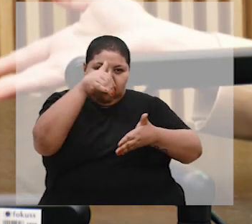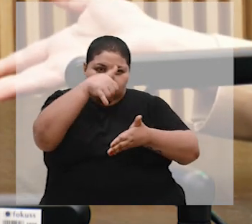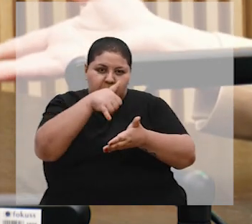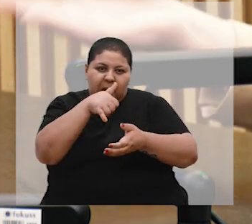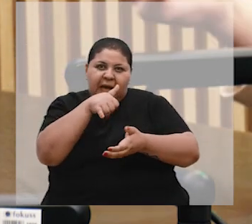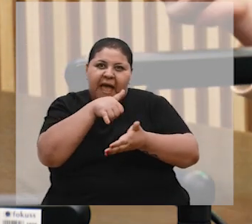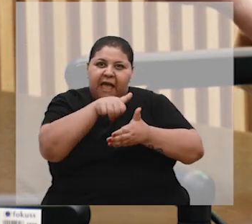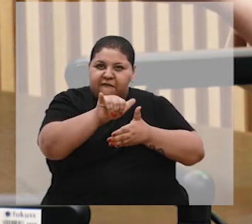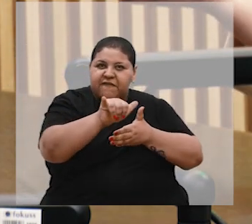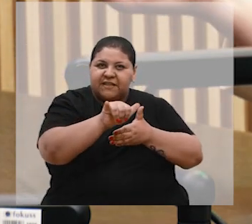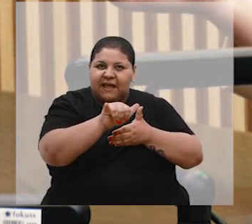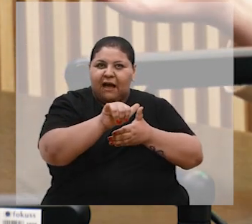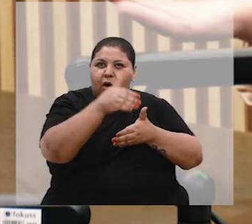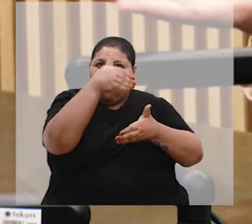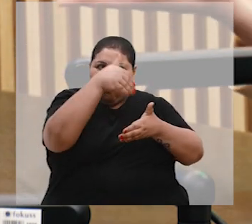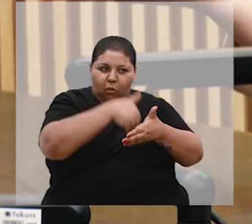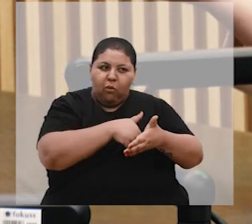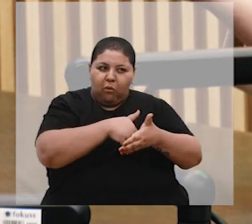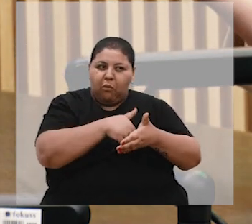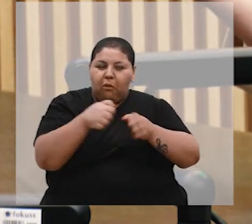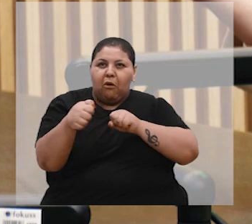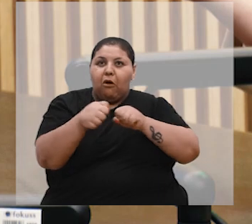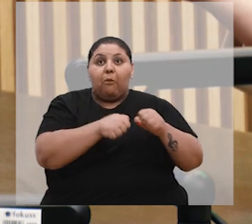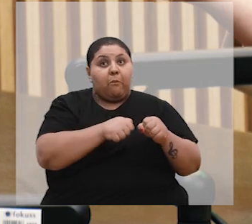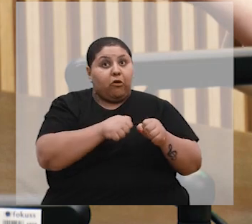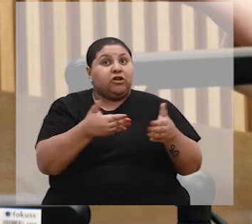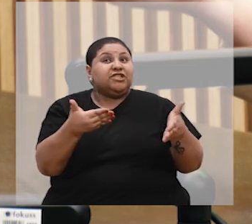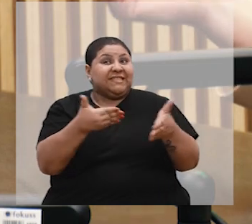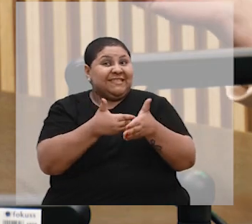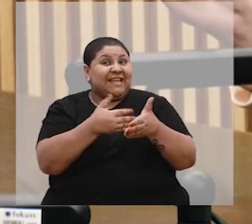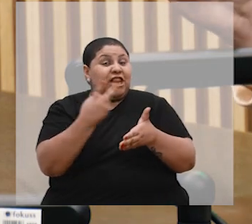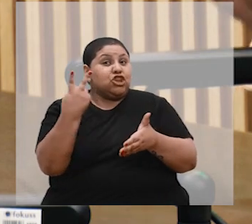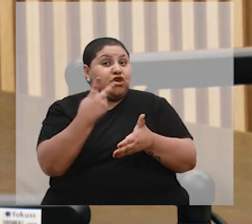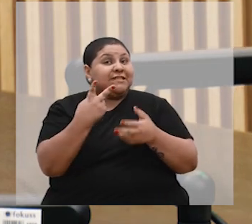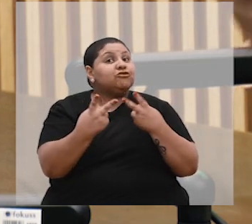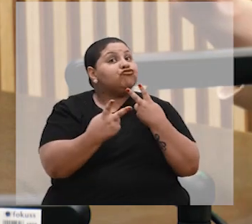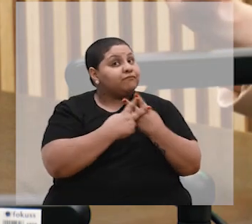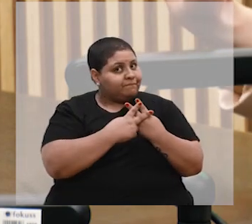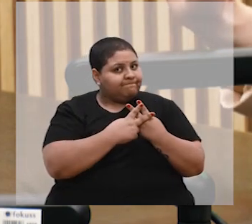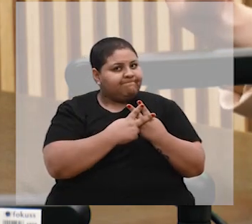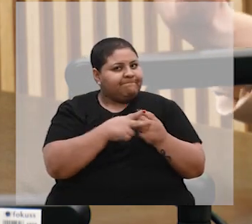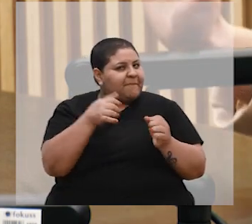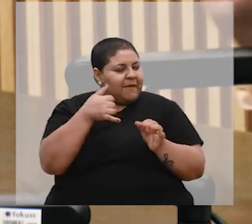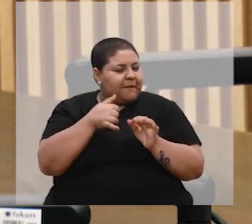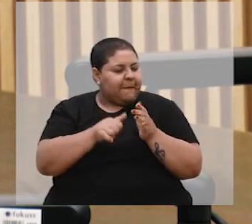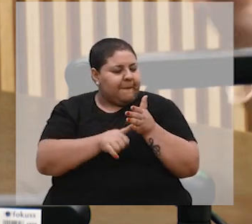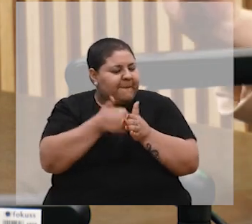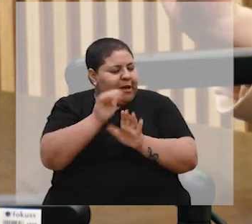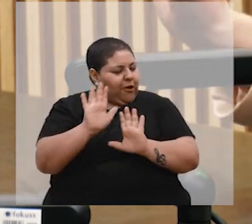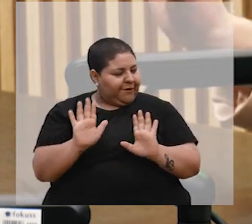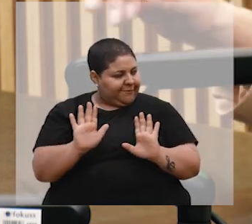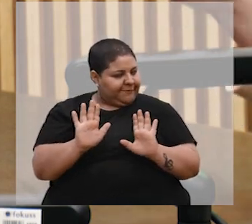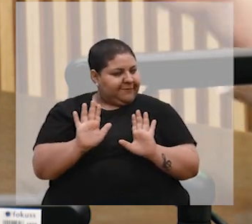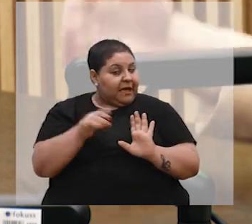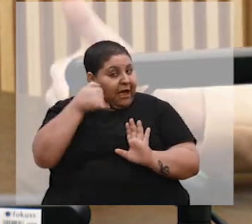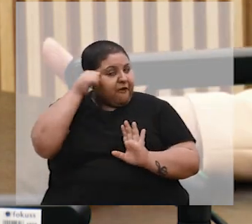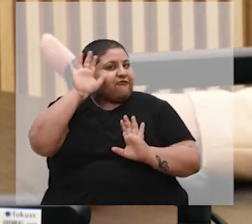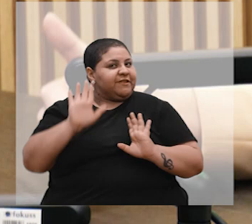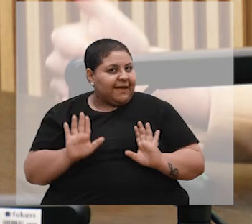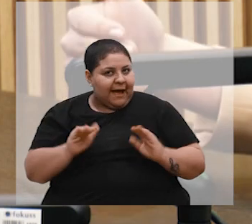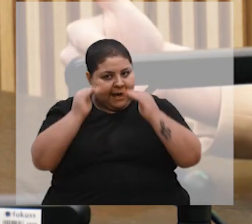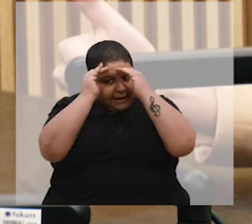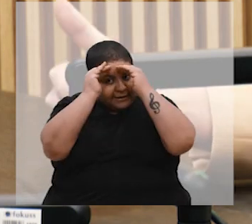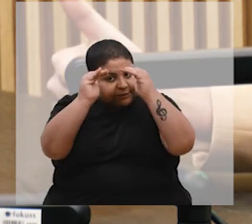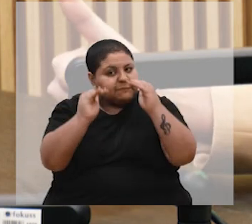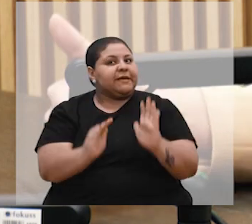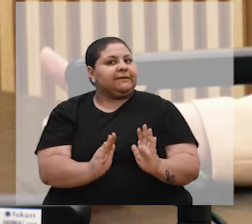crime também. Você está ali exposto até 2 anos de retenção. Então, assim, melhor não tentar, né? Vamos manter o sigilo de voto,